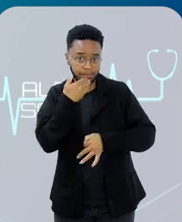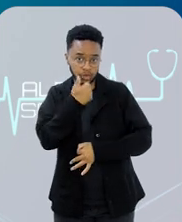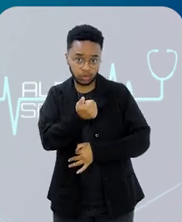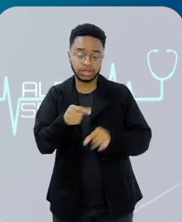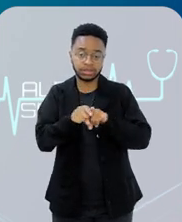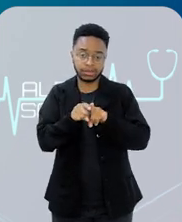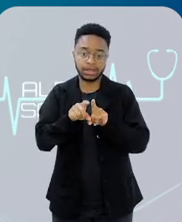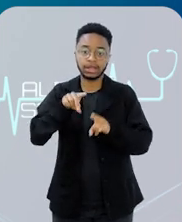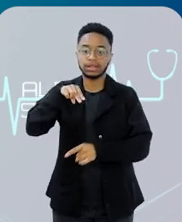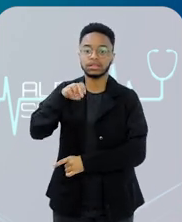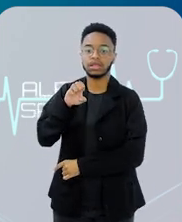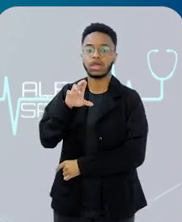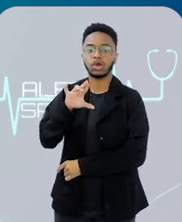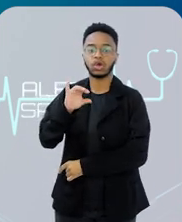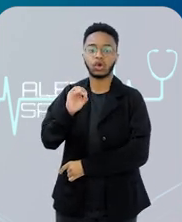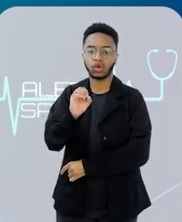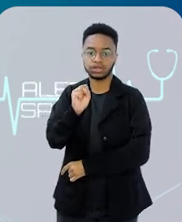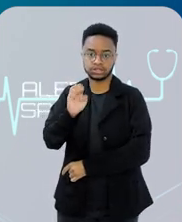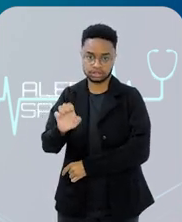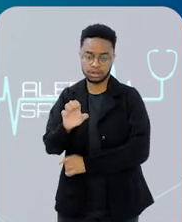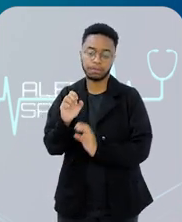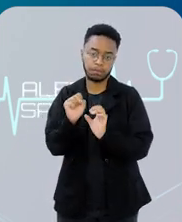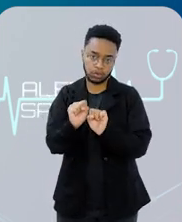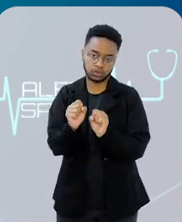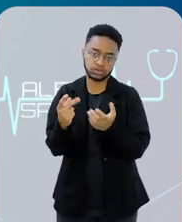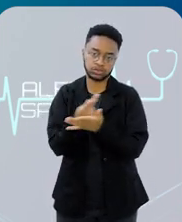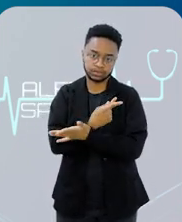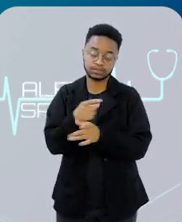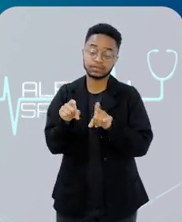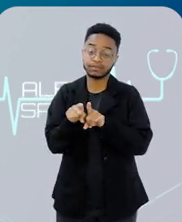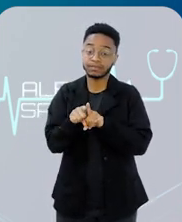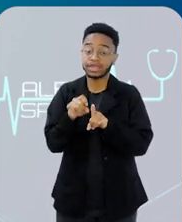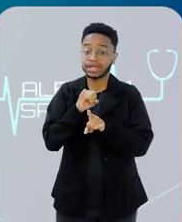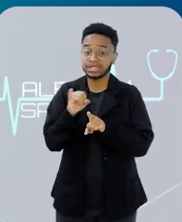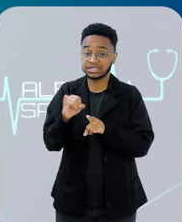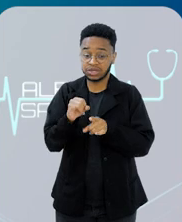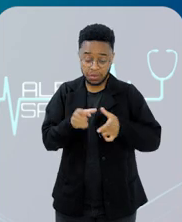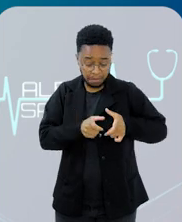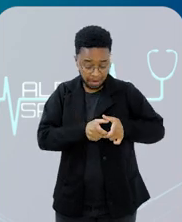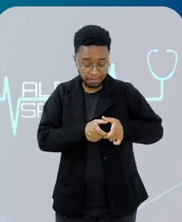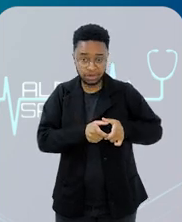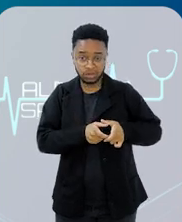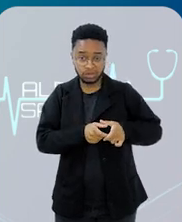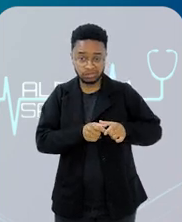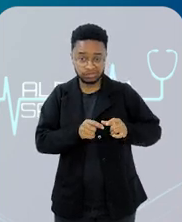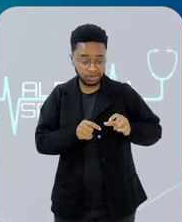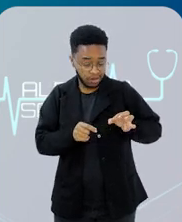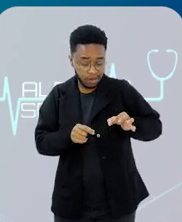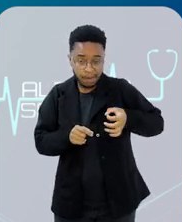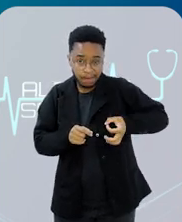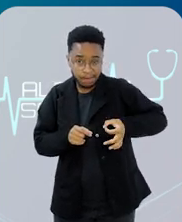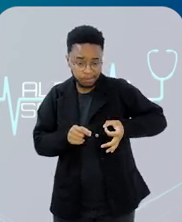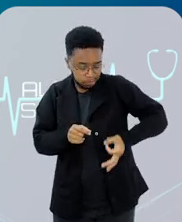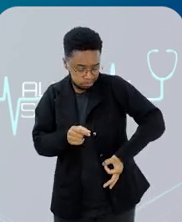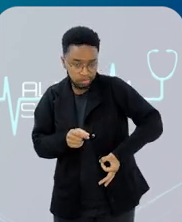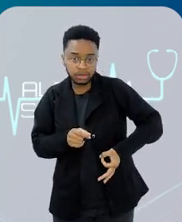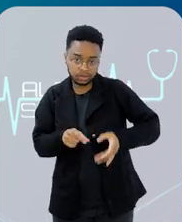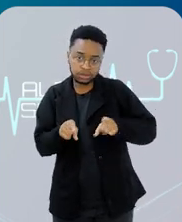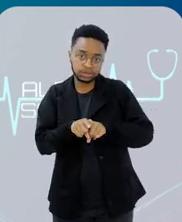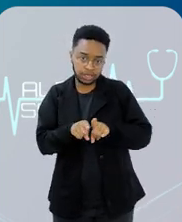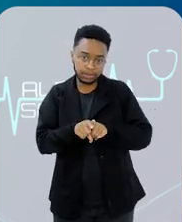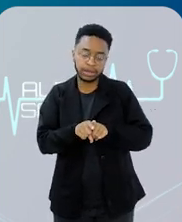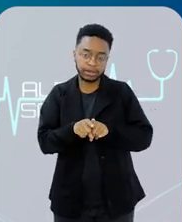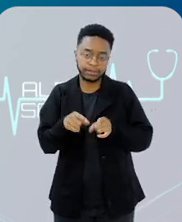Quando a gente precisa fazer grandes reduções, muito volumosas, e o mamilo ele é muito baixo, também algumas